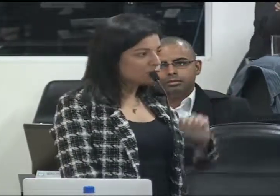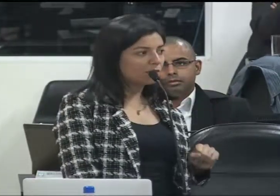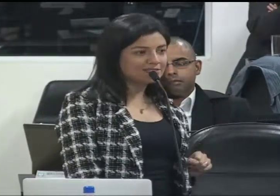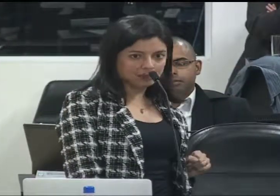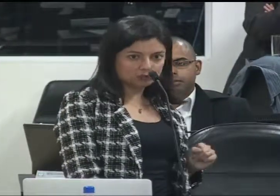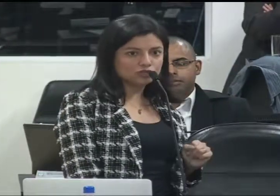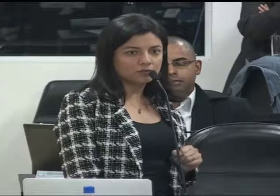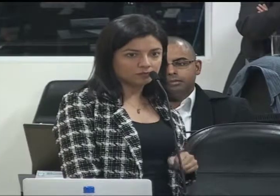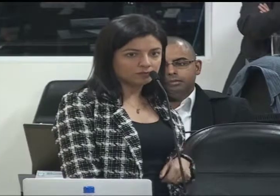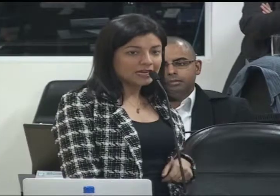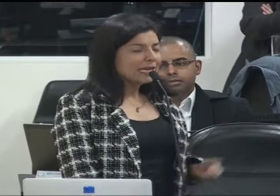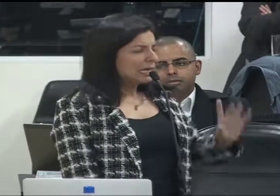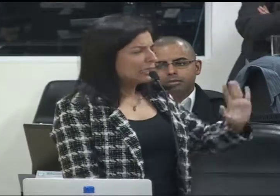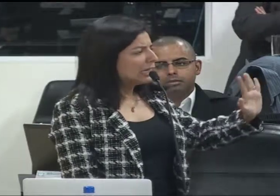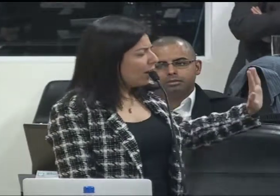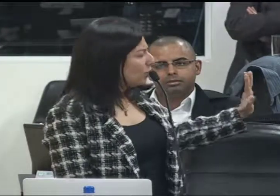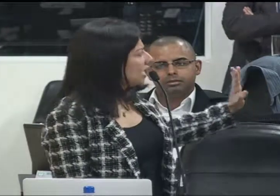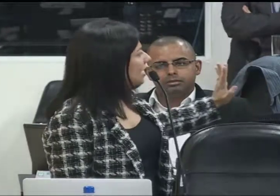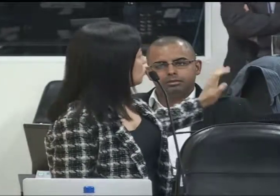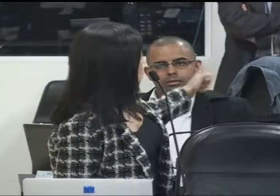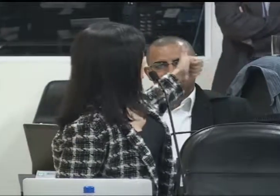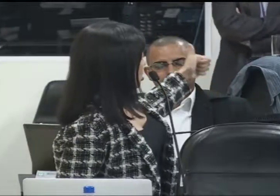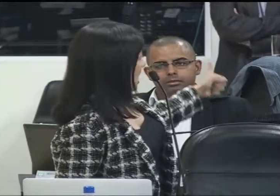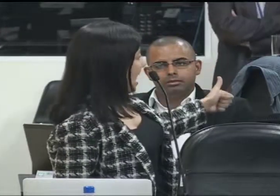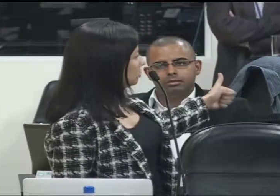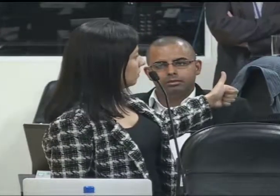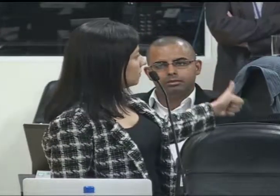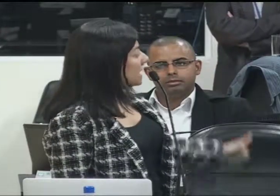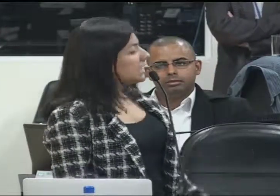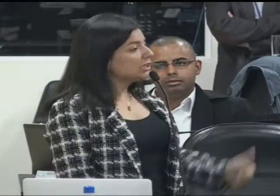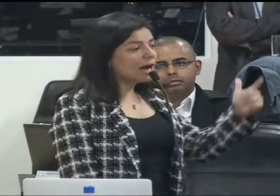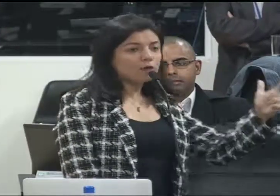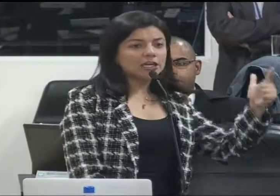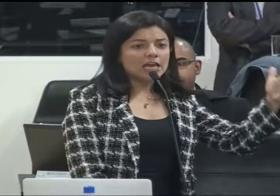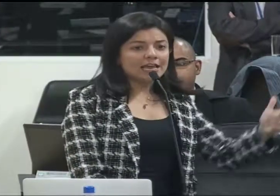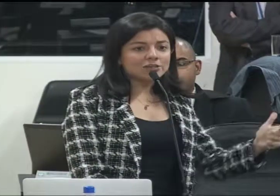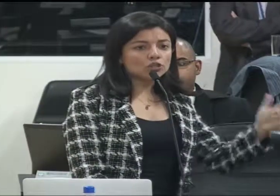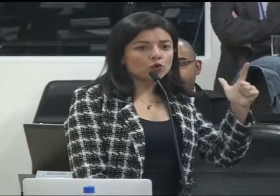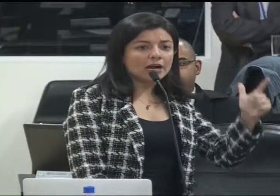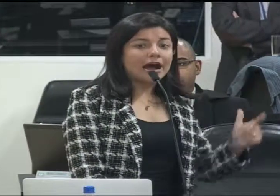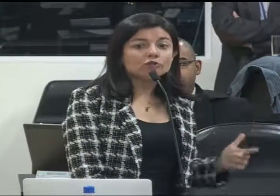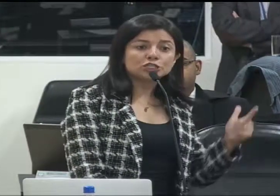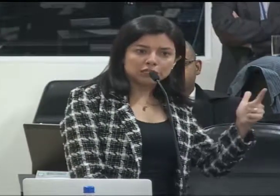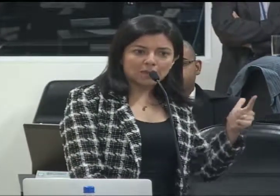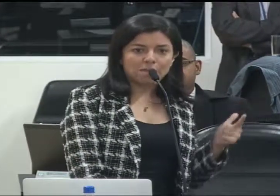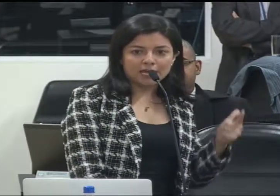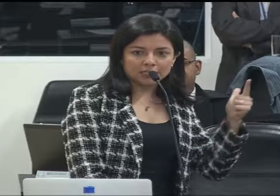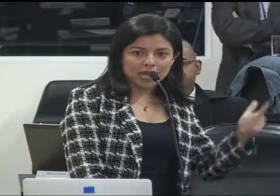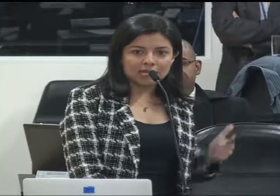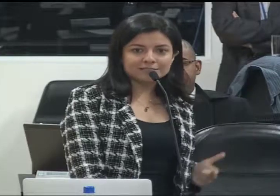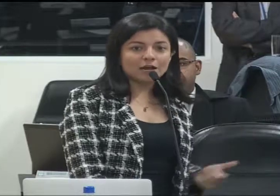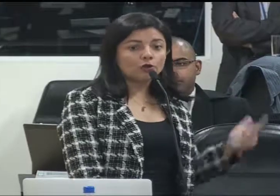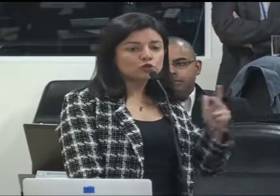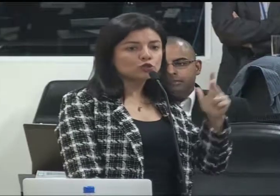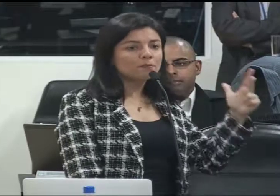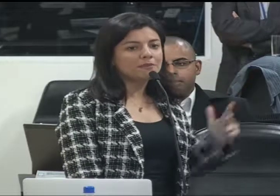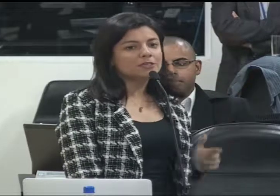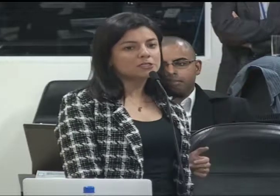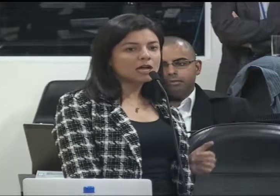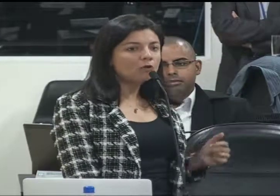parte junto ao executivo. E não que isso seja errado, não que isso cause dependência